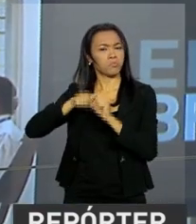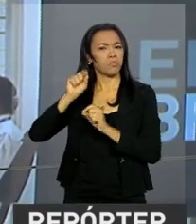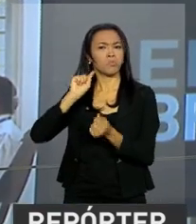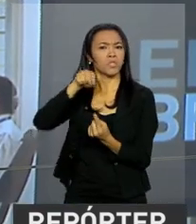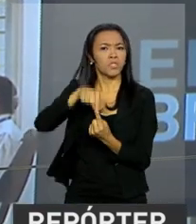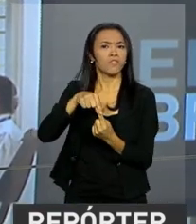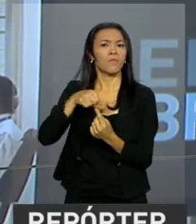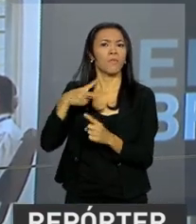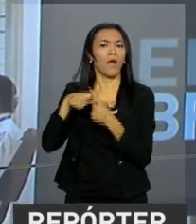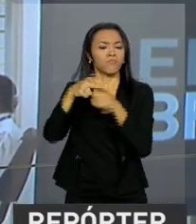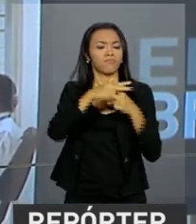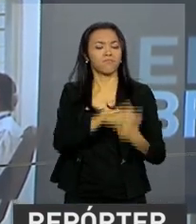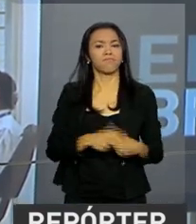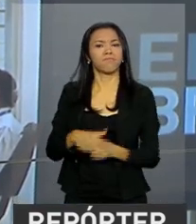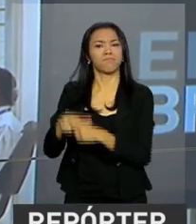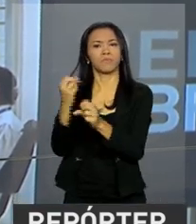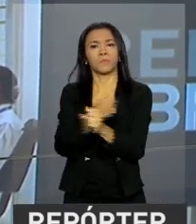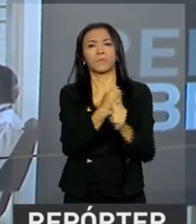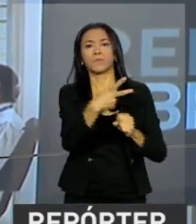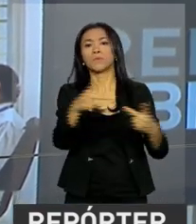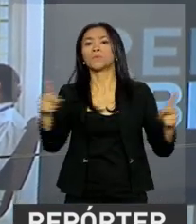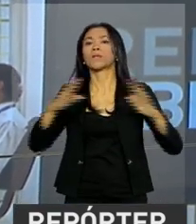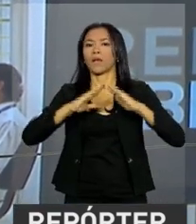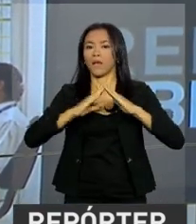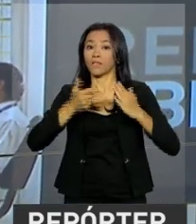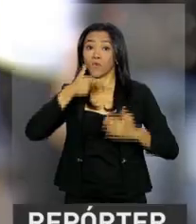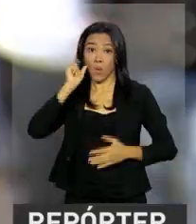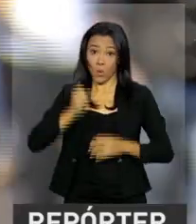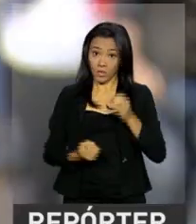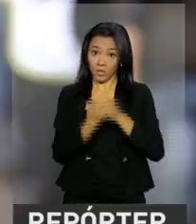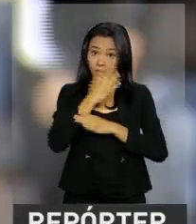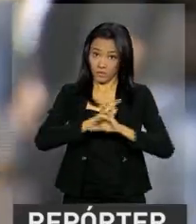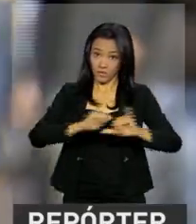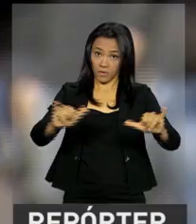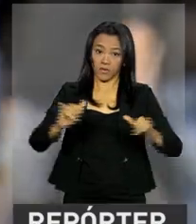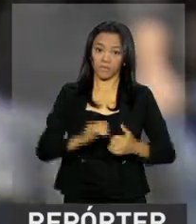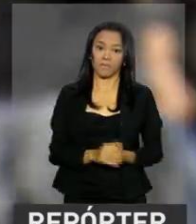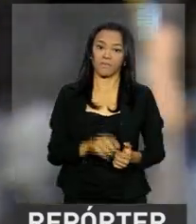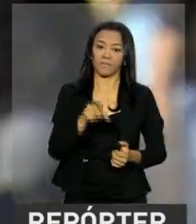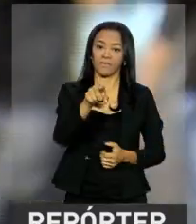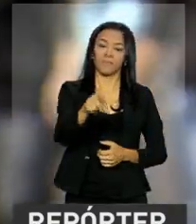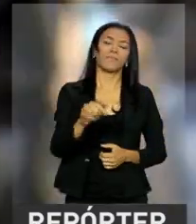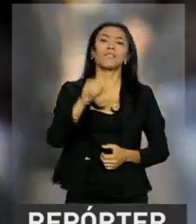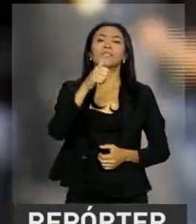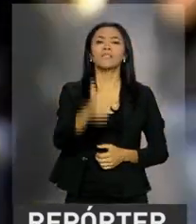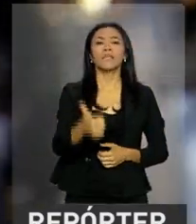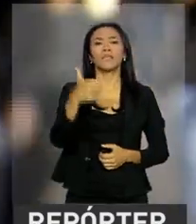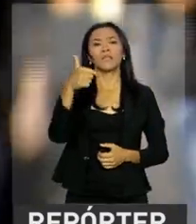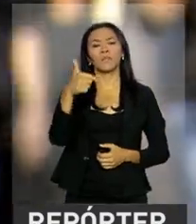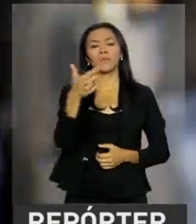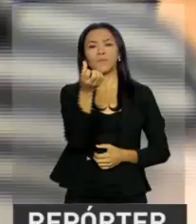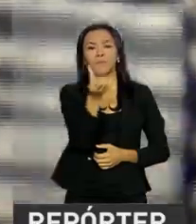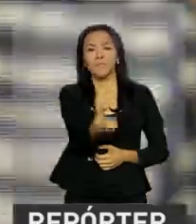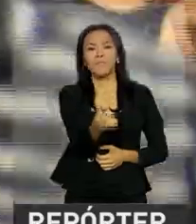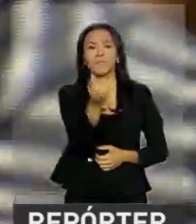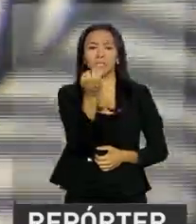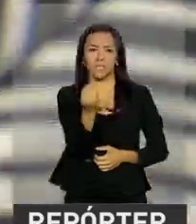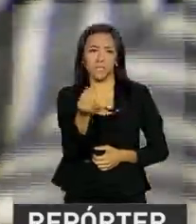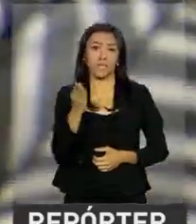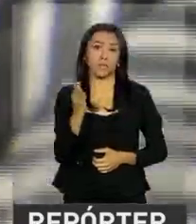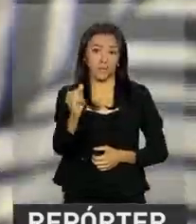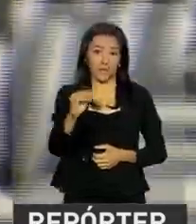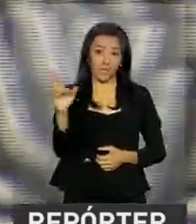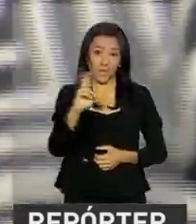lançado ontem pelo presidente Michel Temer. Dos cerca de 160 bilhões de reais